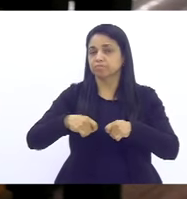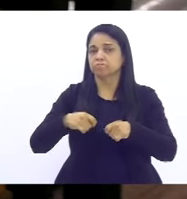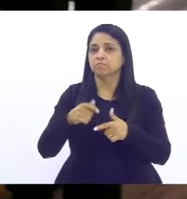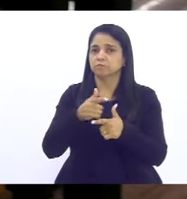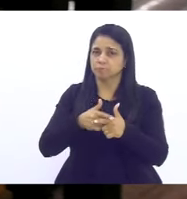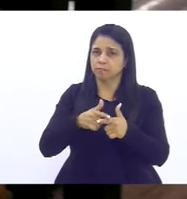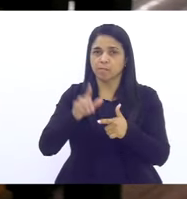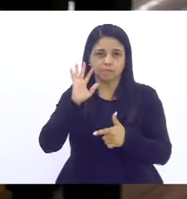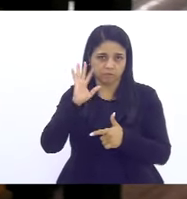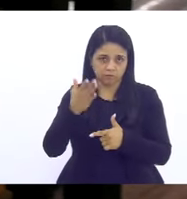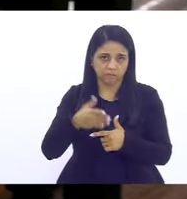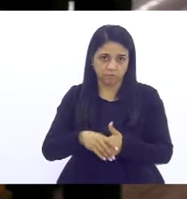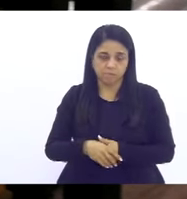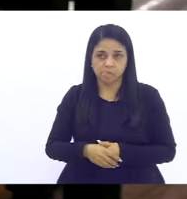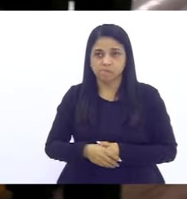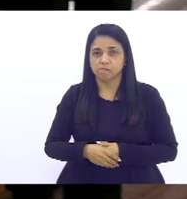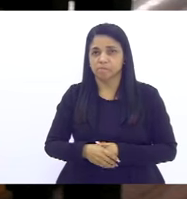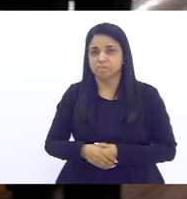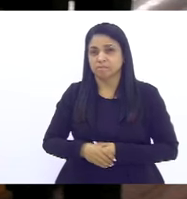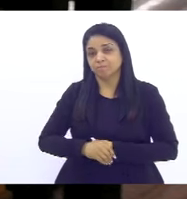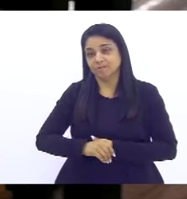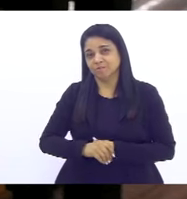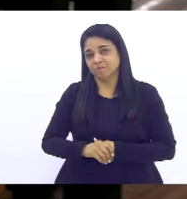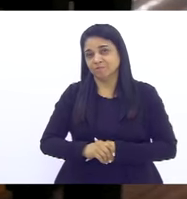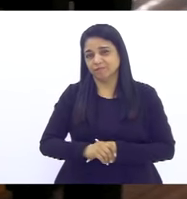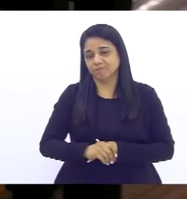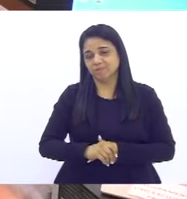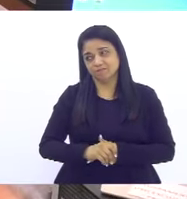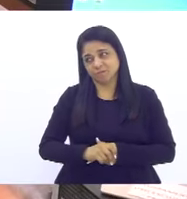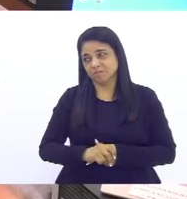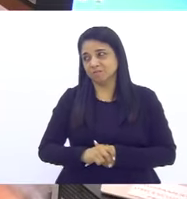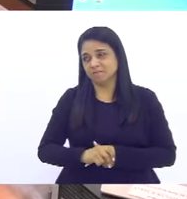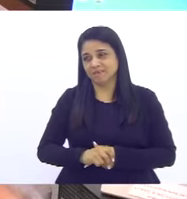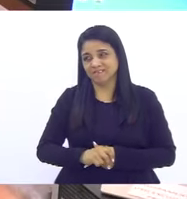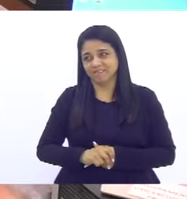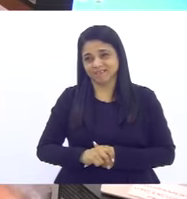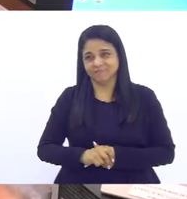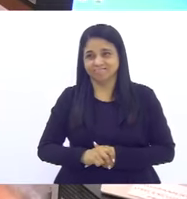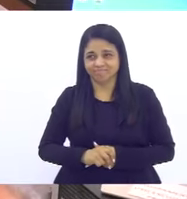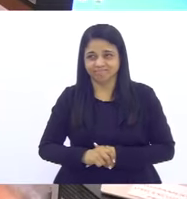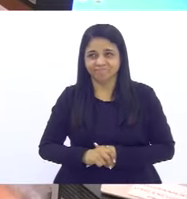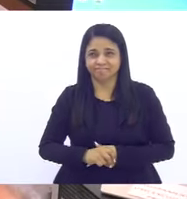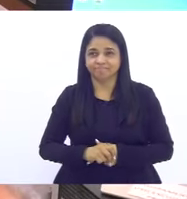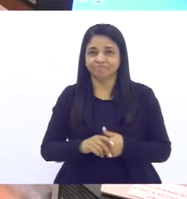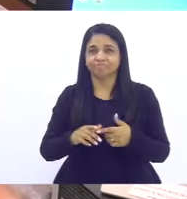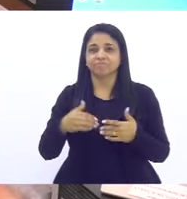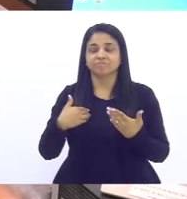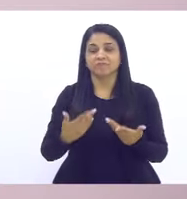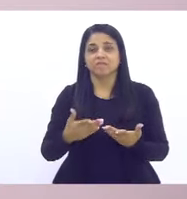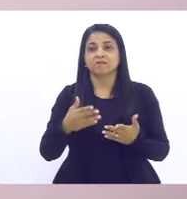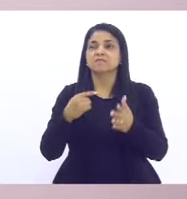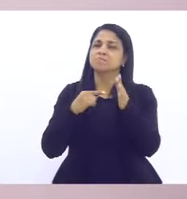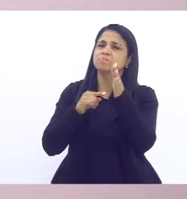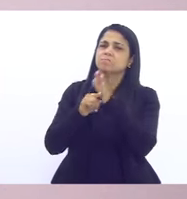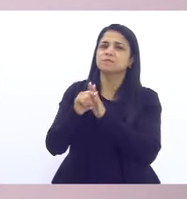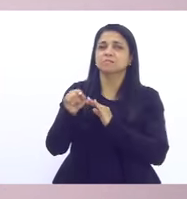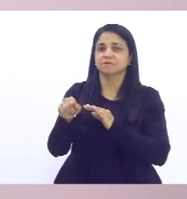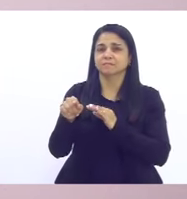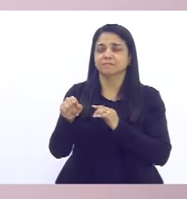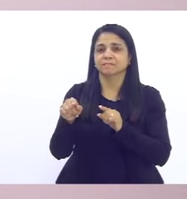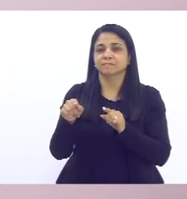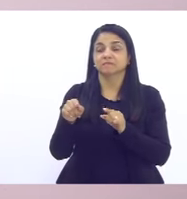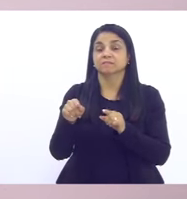problemas. Só para entender, o senhor então considera que o tamanho da equipe que o senhor tem hoje é suficiente? O senhor, por acaso, não